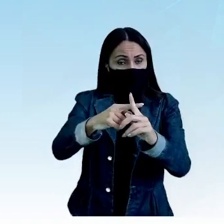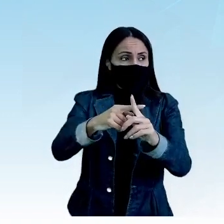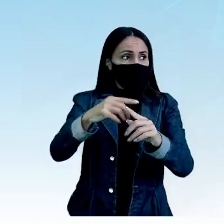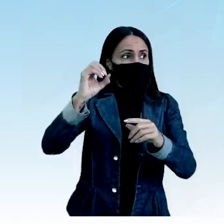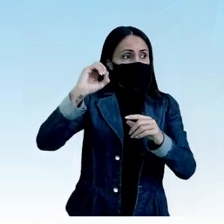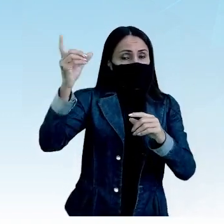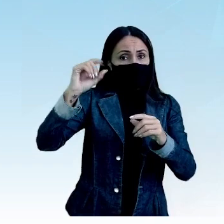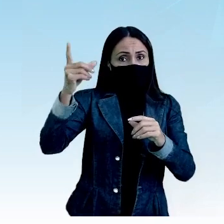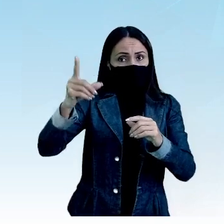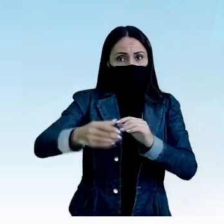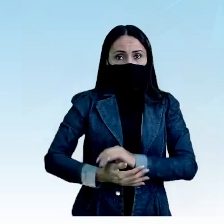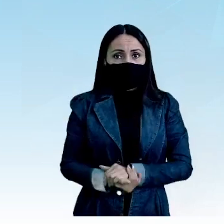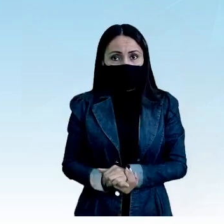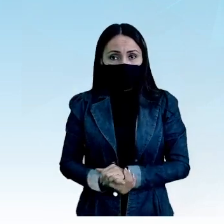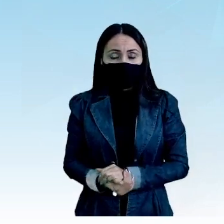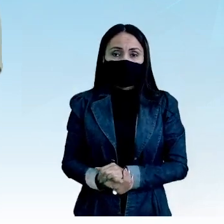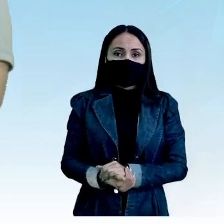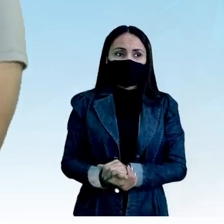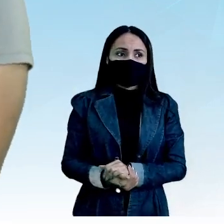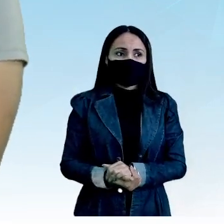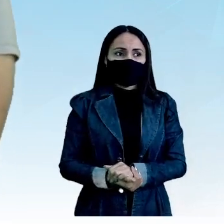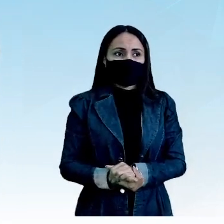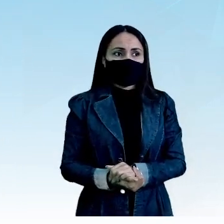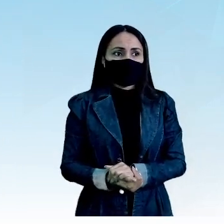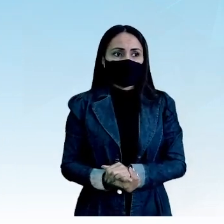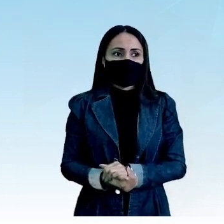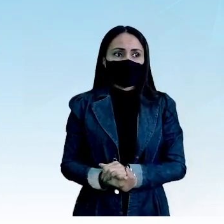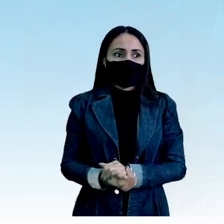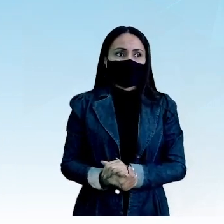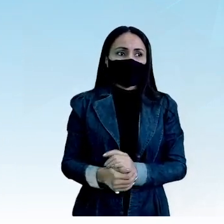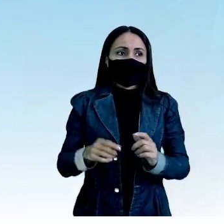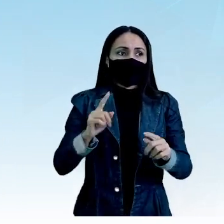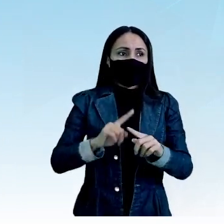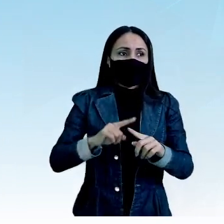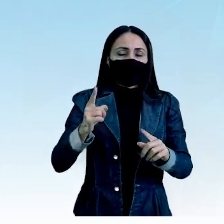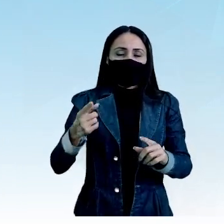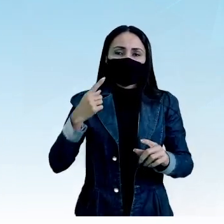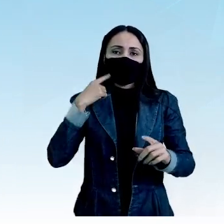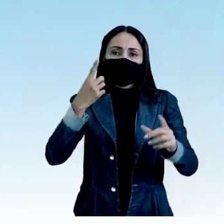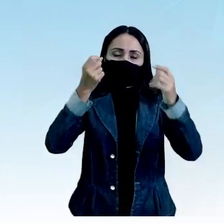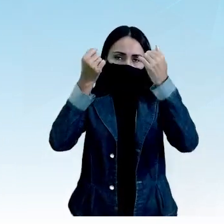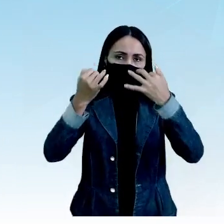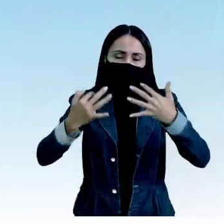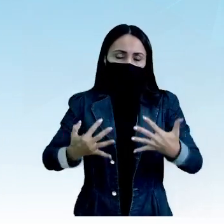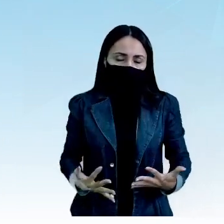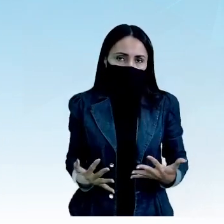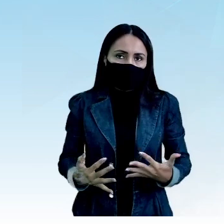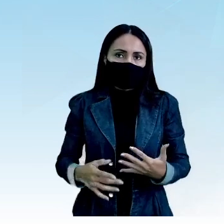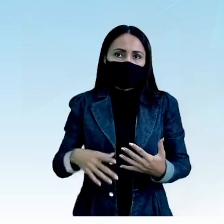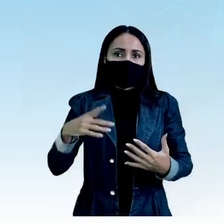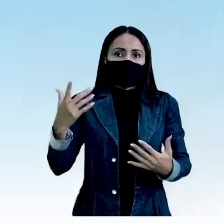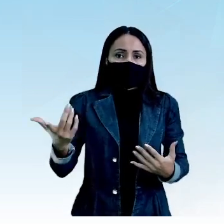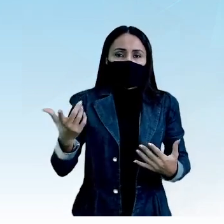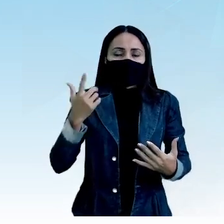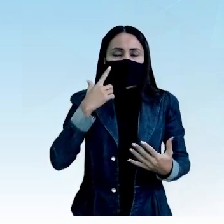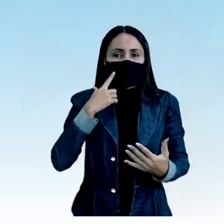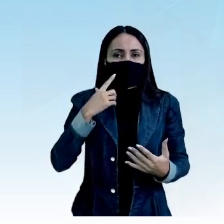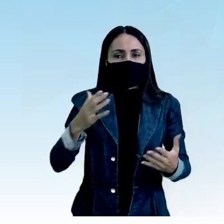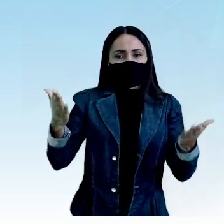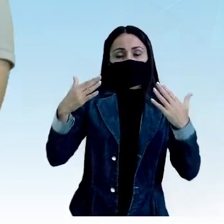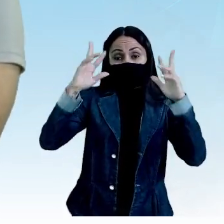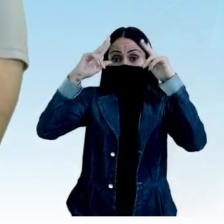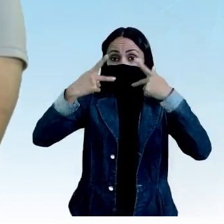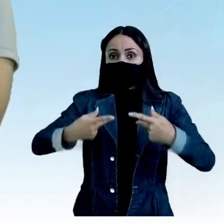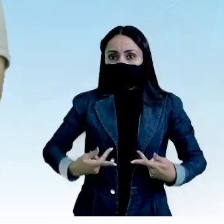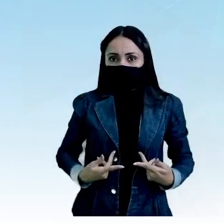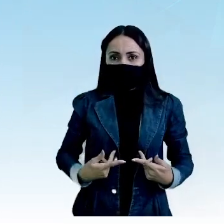Pretos, no Bom Sucesso. E mais uma vez nós salientamos justamente essa questão do calor humano. Você falou calor humano à